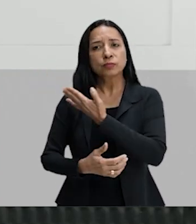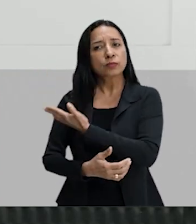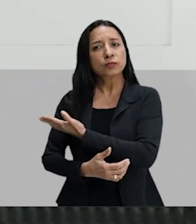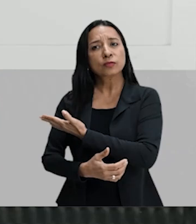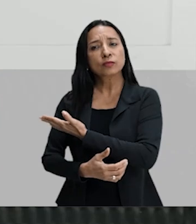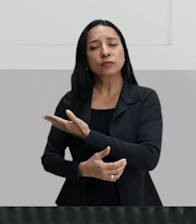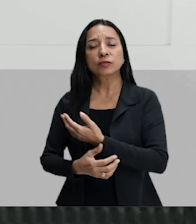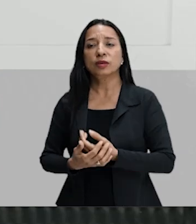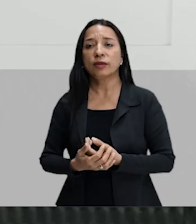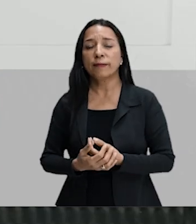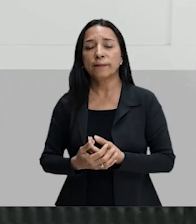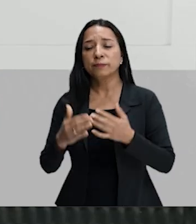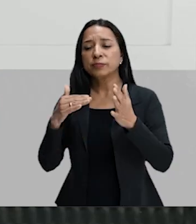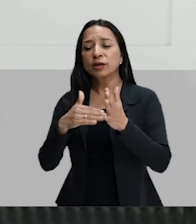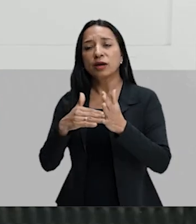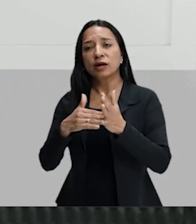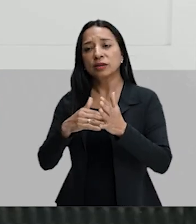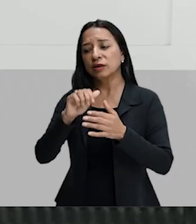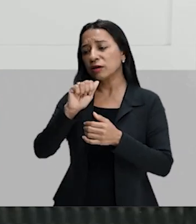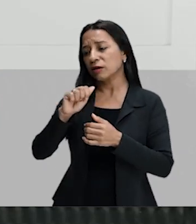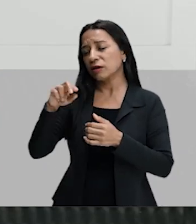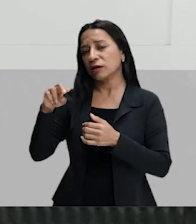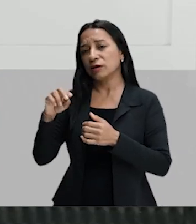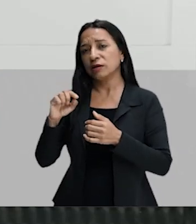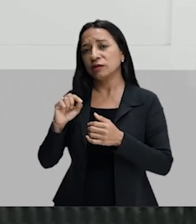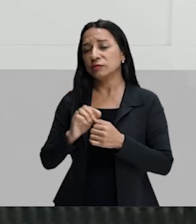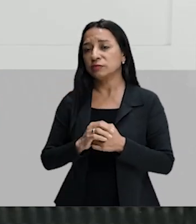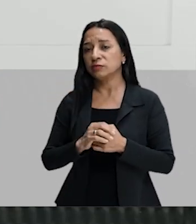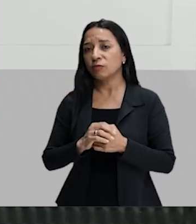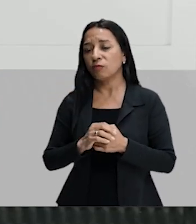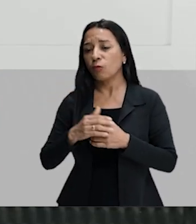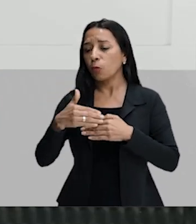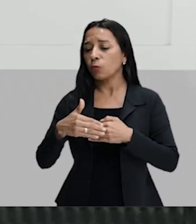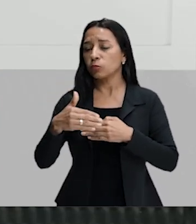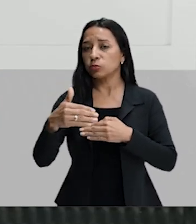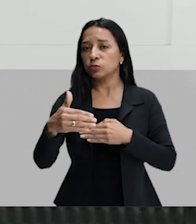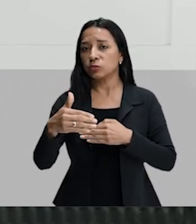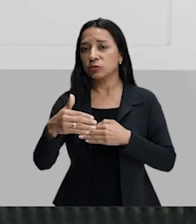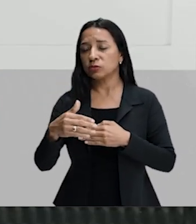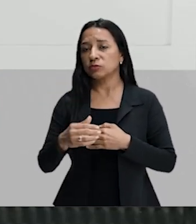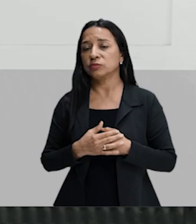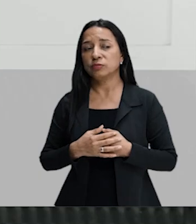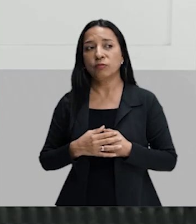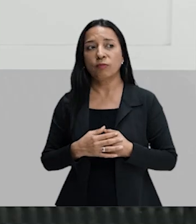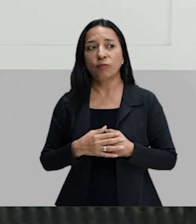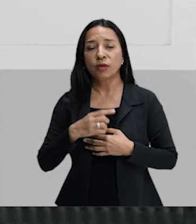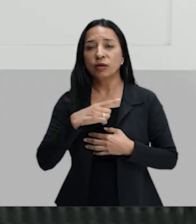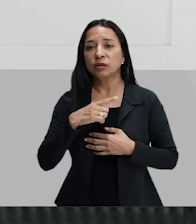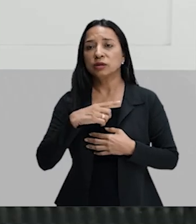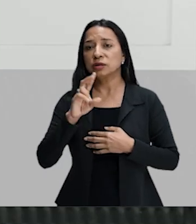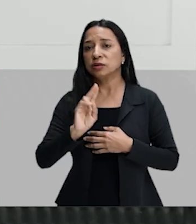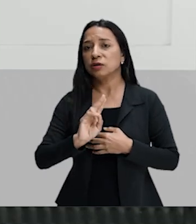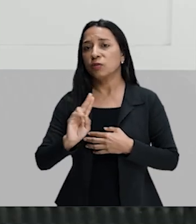2, até o determinado a n, recebe o nome de termos